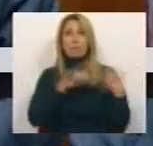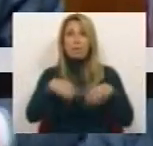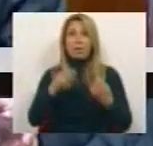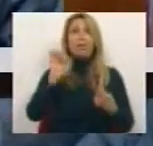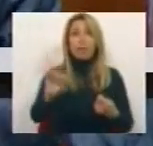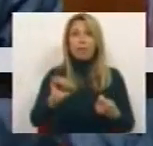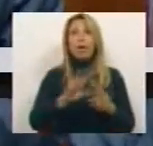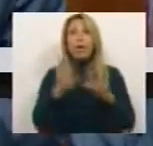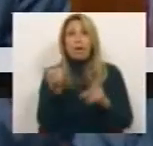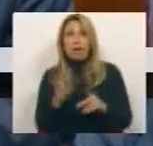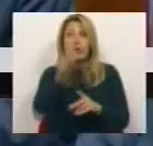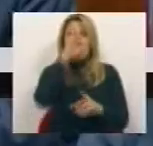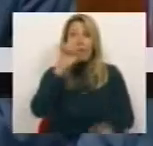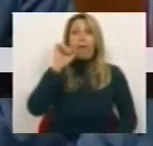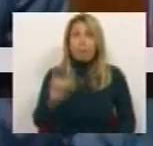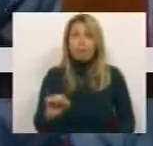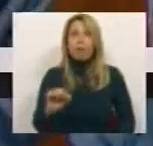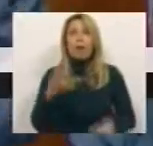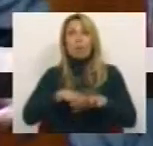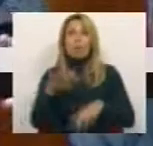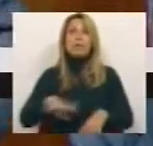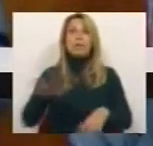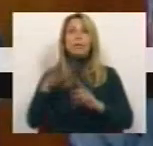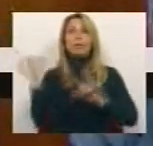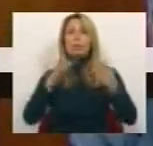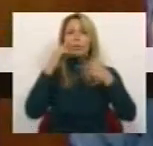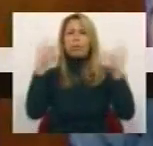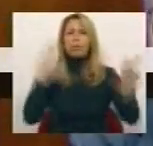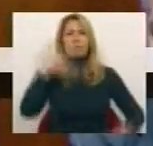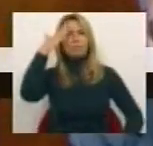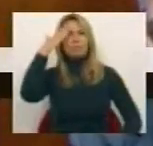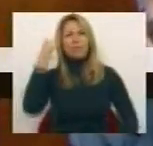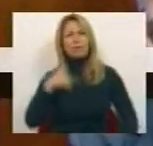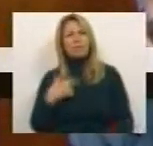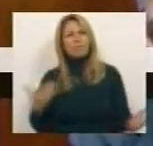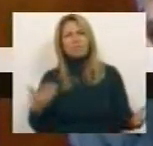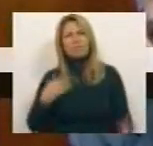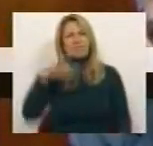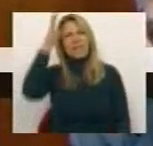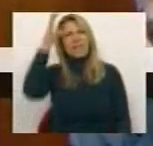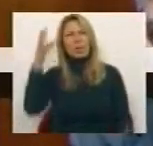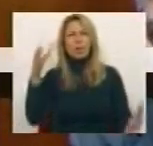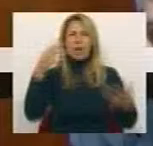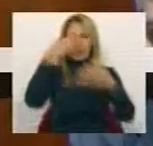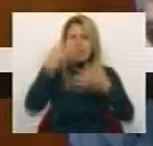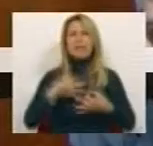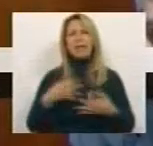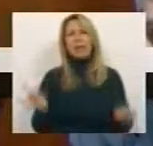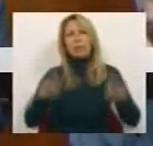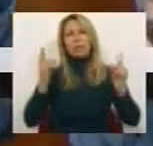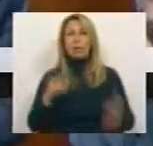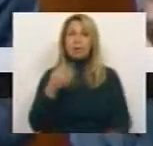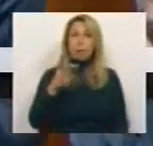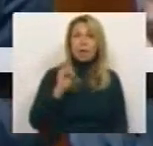dos transportes coletivos, o que não me parece, do ponto de vista intelectual, sequer um exercício de seriedade. O PSD